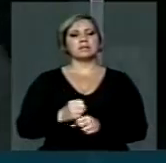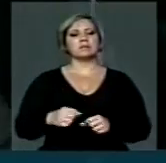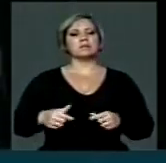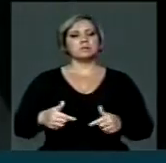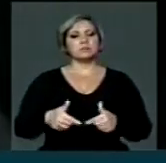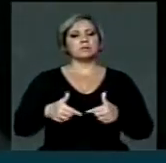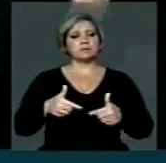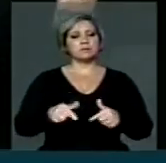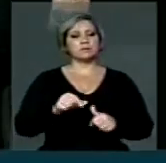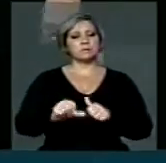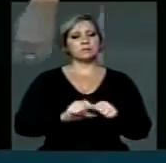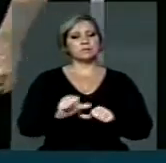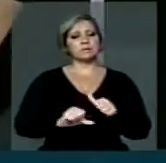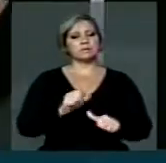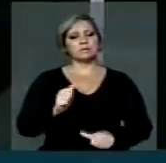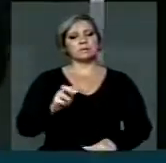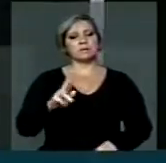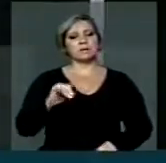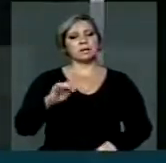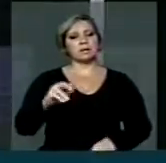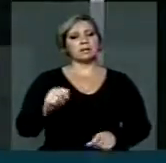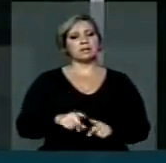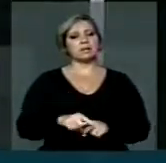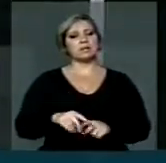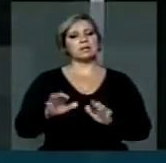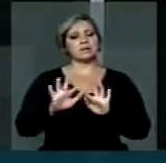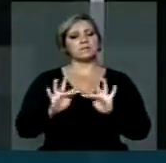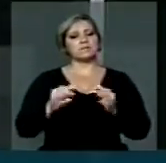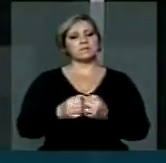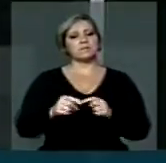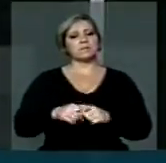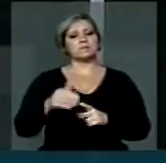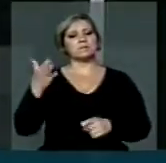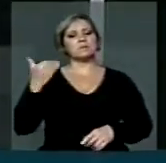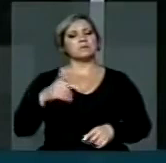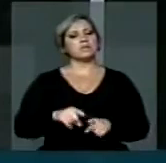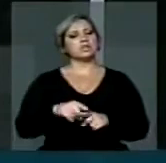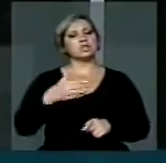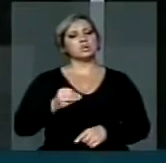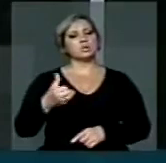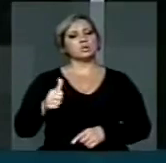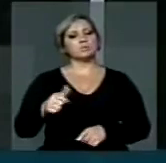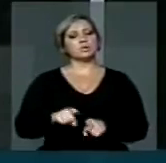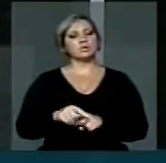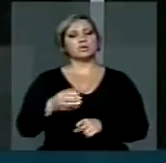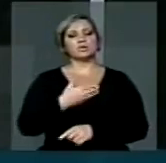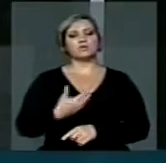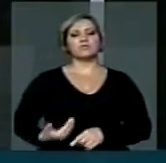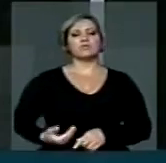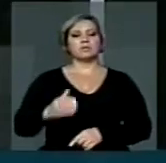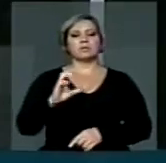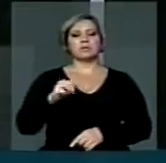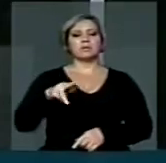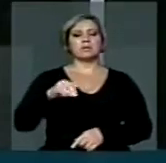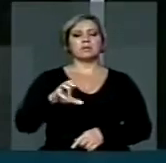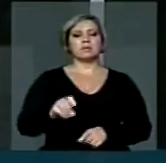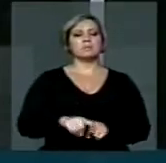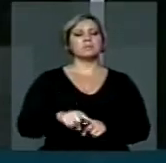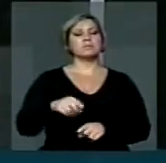reforma agrária e pela agricultura familiar. Desde 2011, o governador Camilo, o governo do